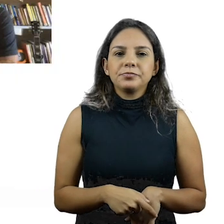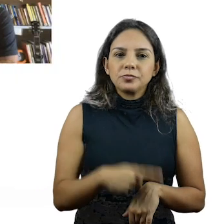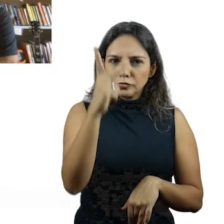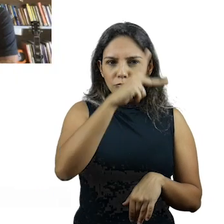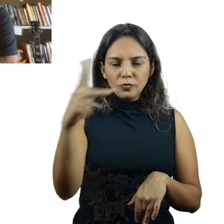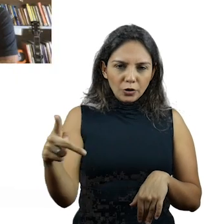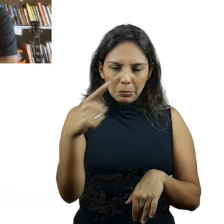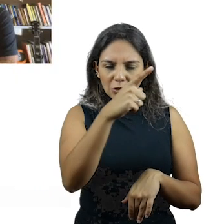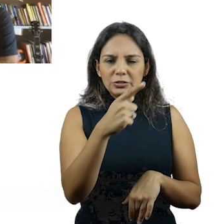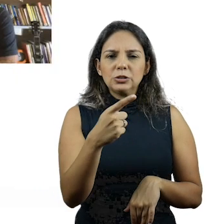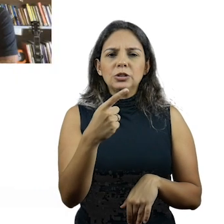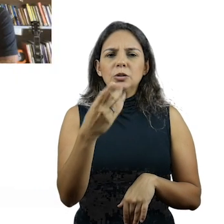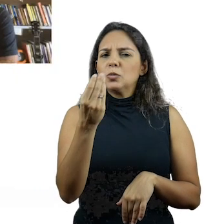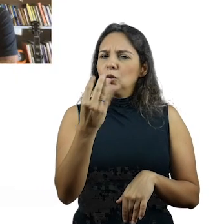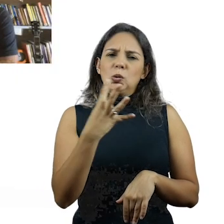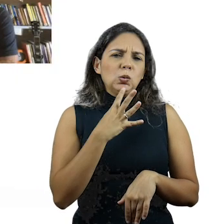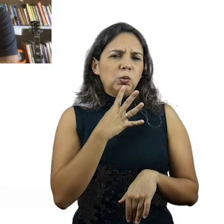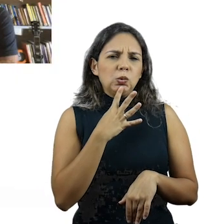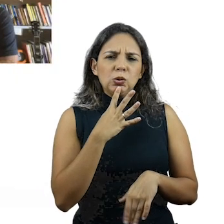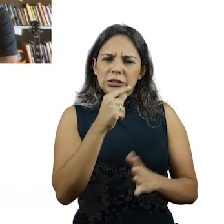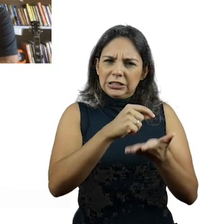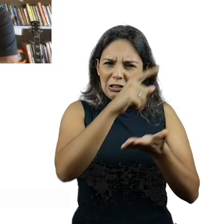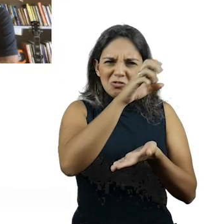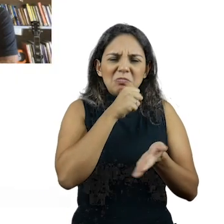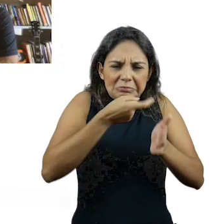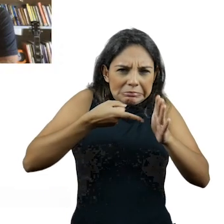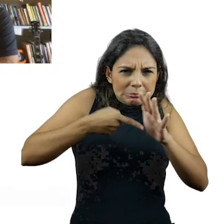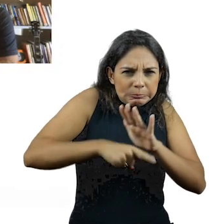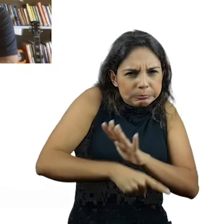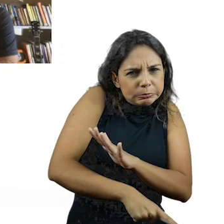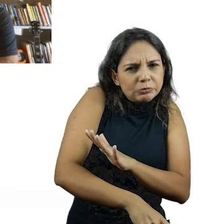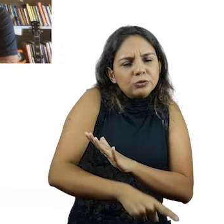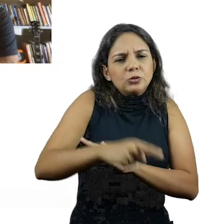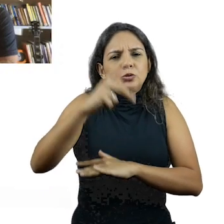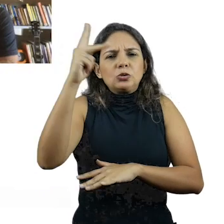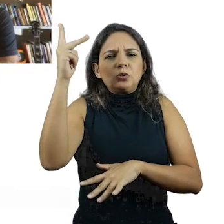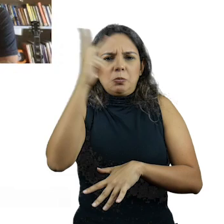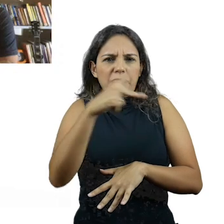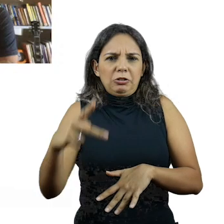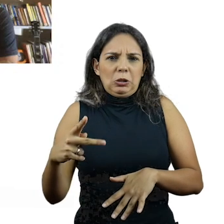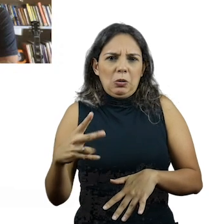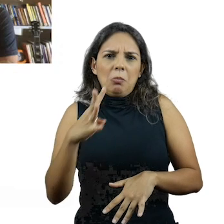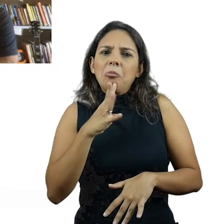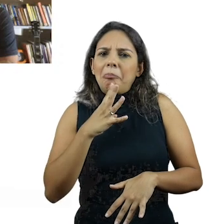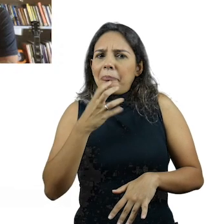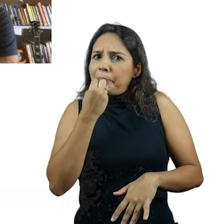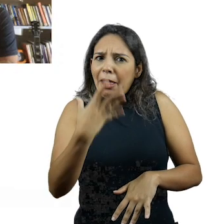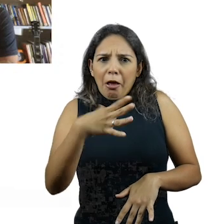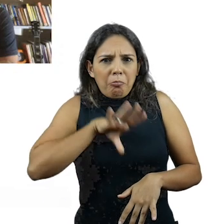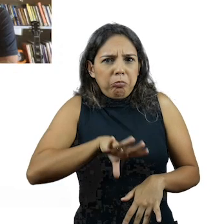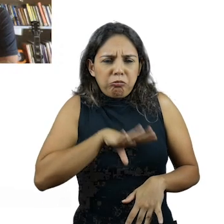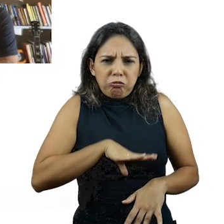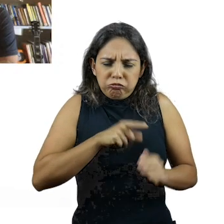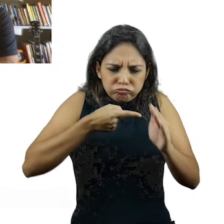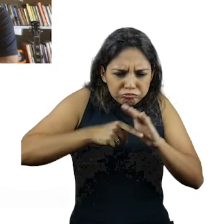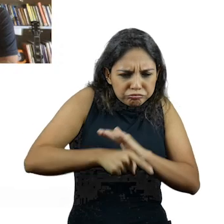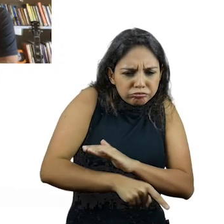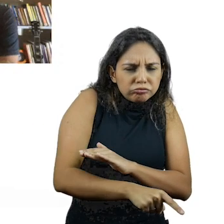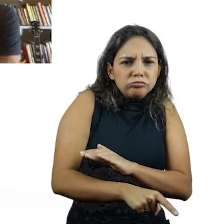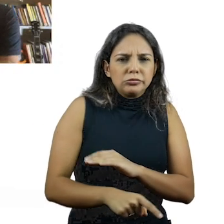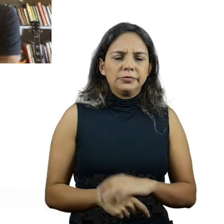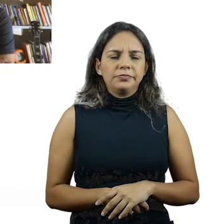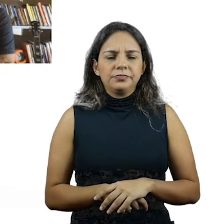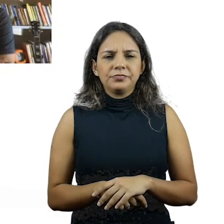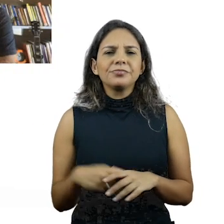dúvidas, conhece a raiz das palavras, a origem de qualquer palavra. Mas, enfim, eu tento